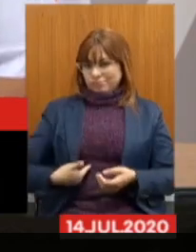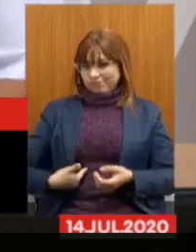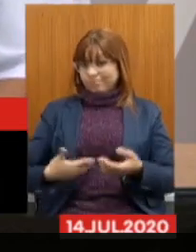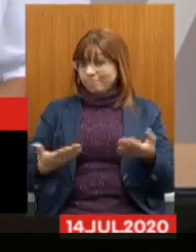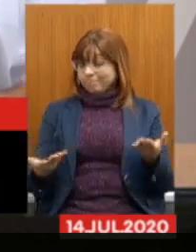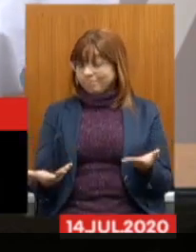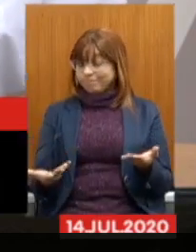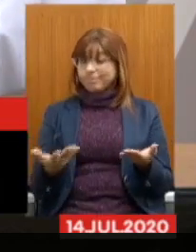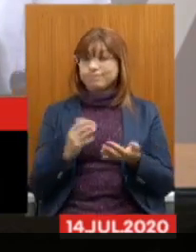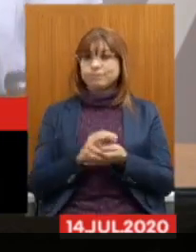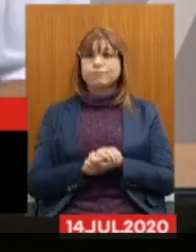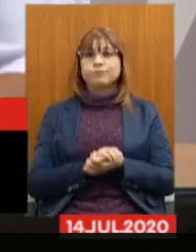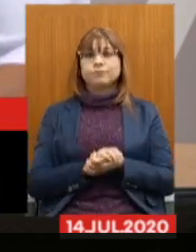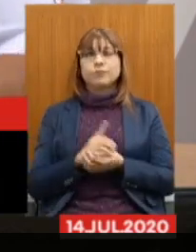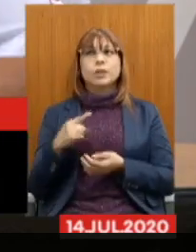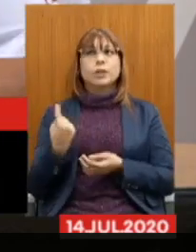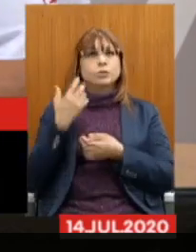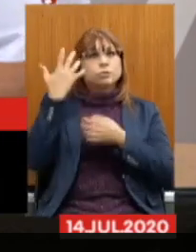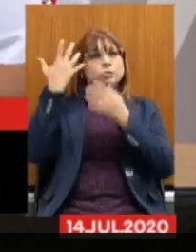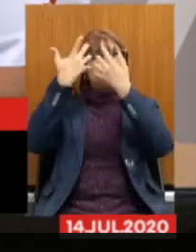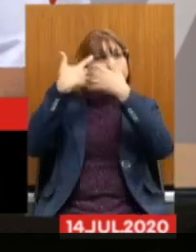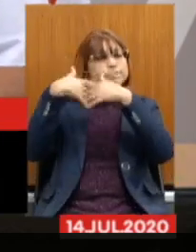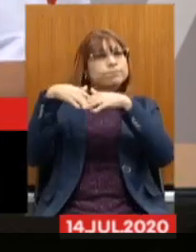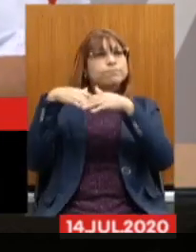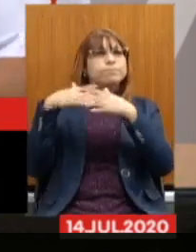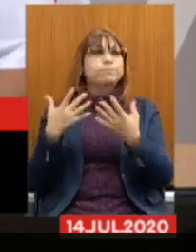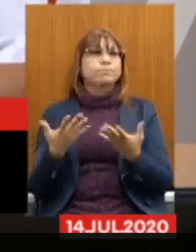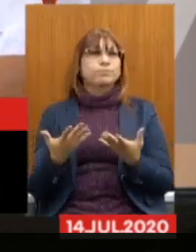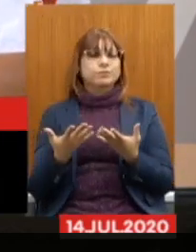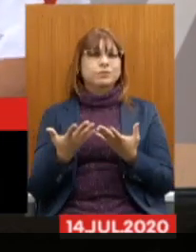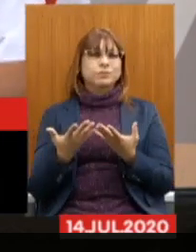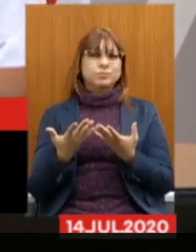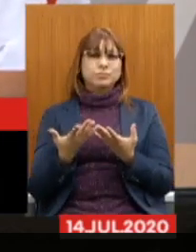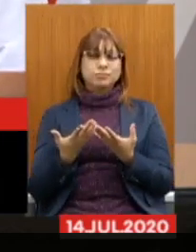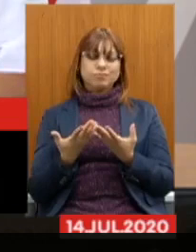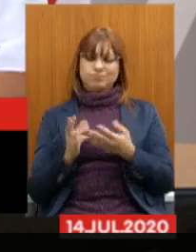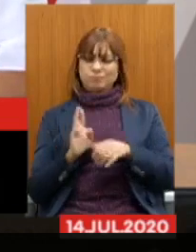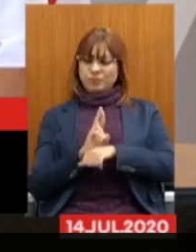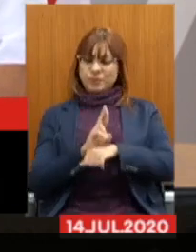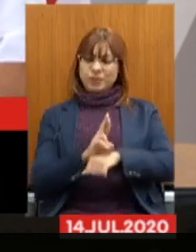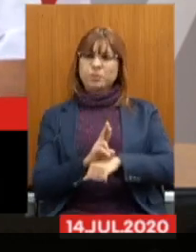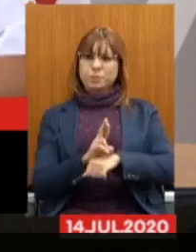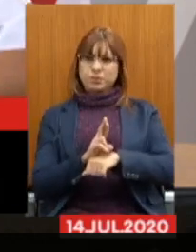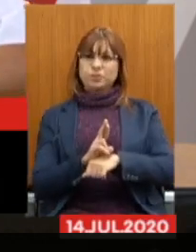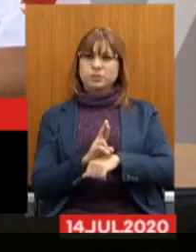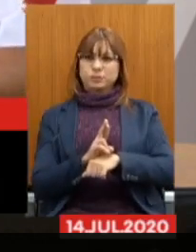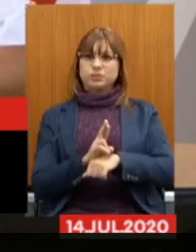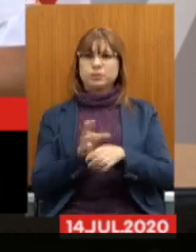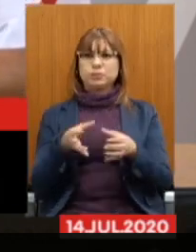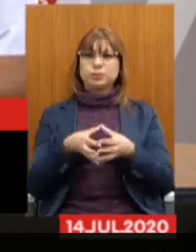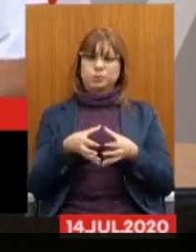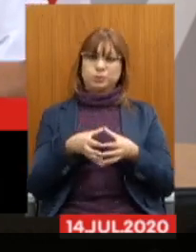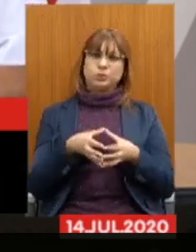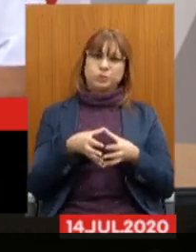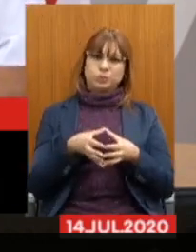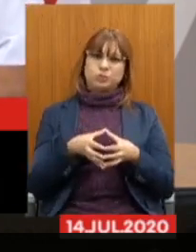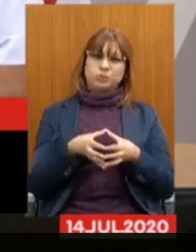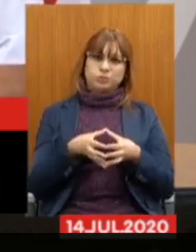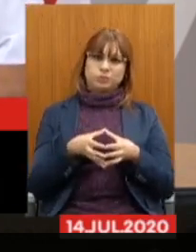Então, a gente para e pensa. Representa uma categoria que é 87% mulheres.